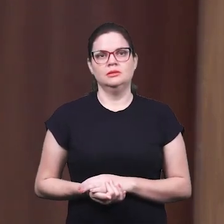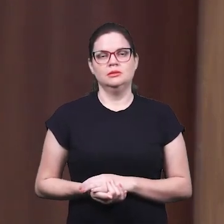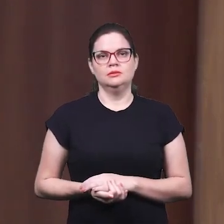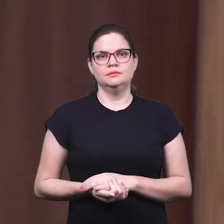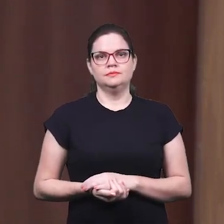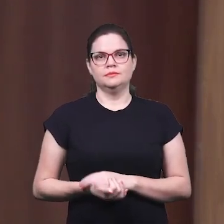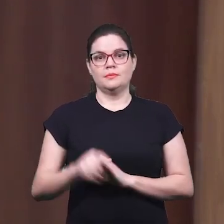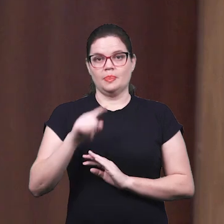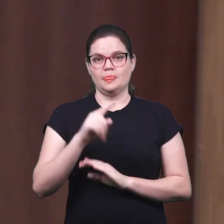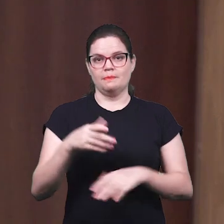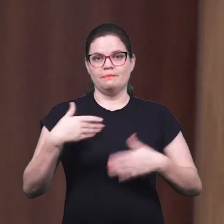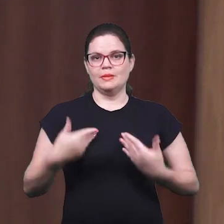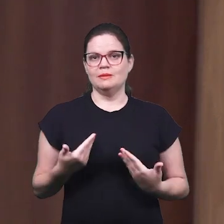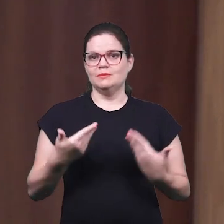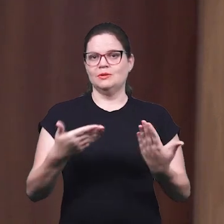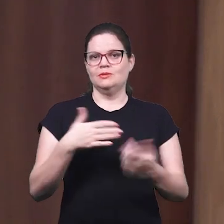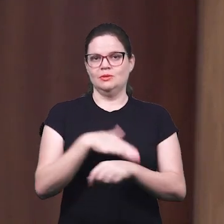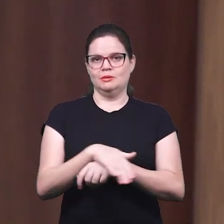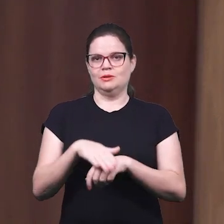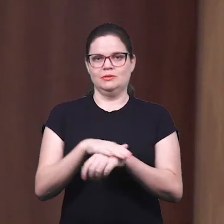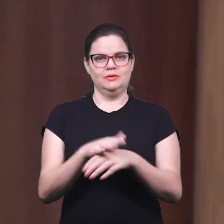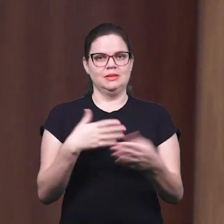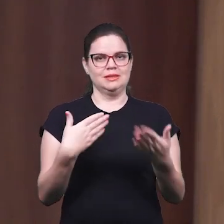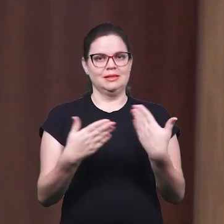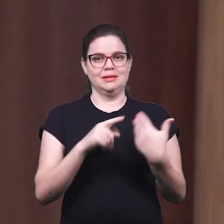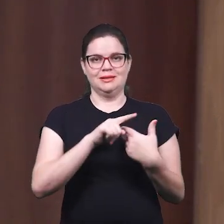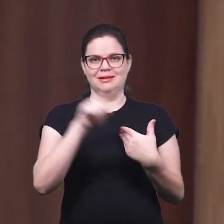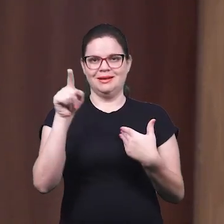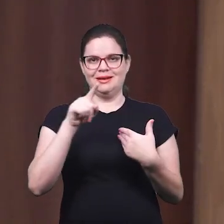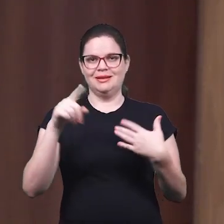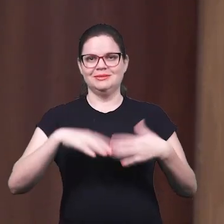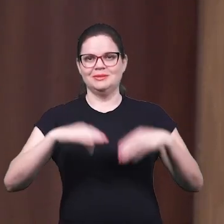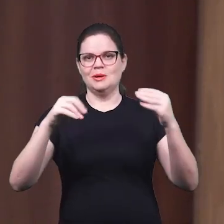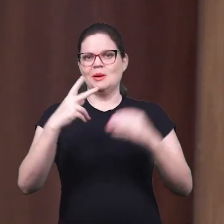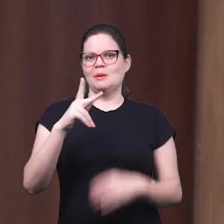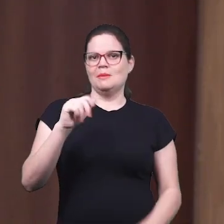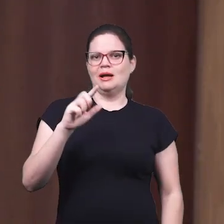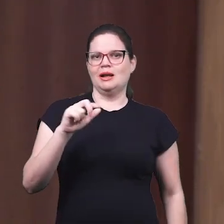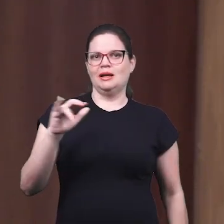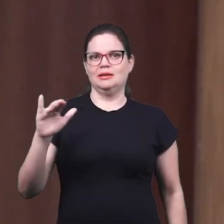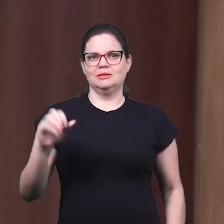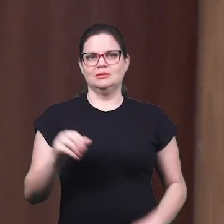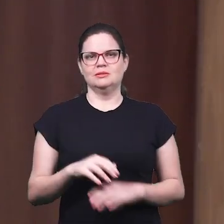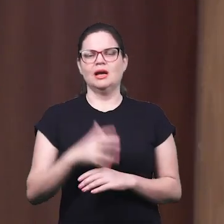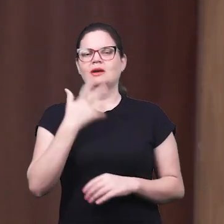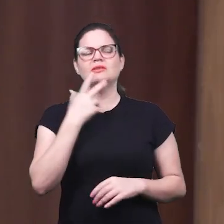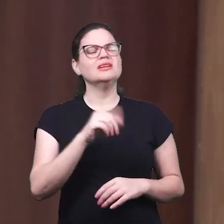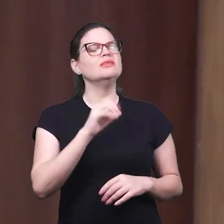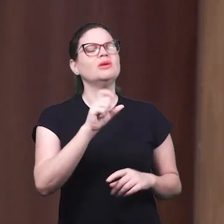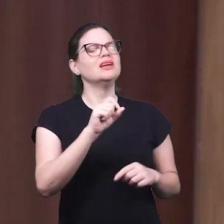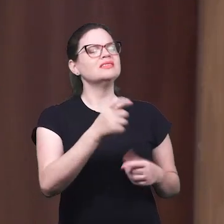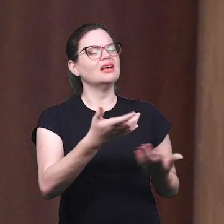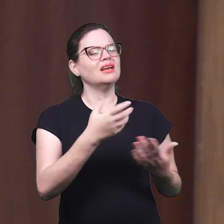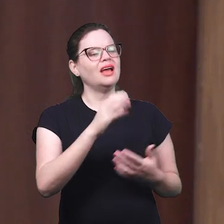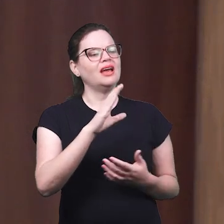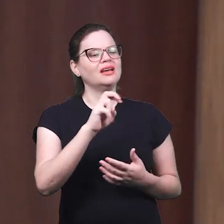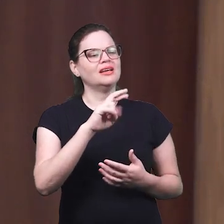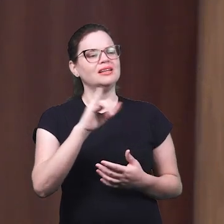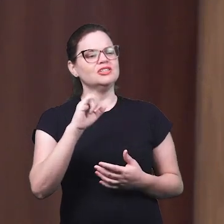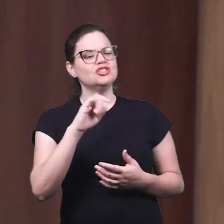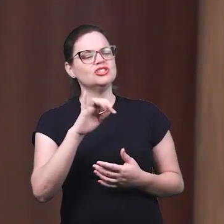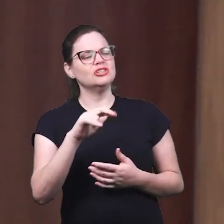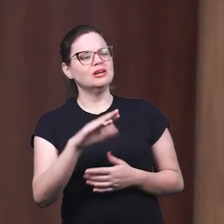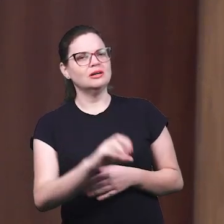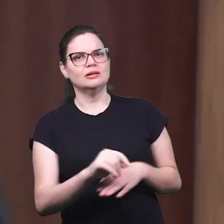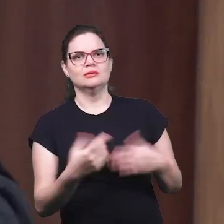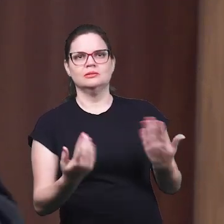ele me convidou para ir lá bater um papo com ele no palácio. Eu digo, o que é, Cristiano? Já ele é Cristiano, que era amigo.